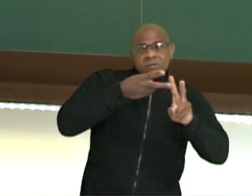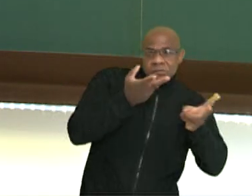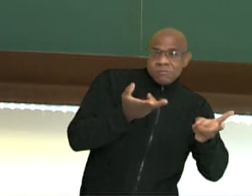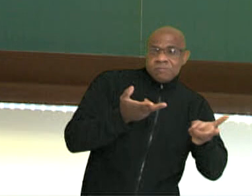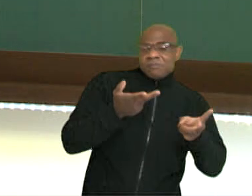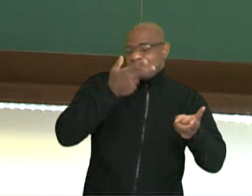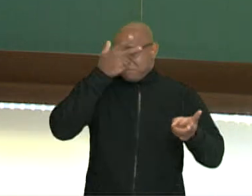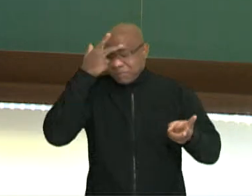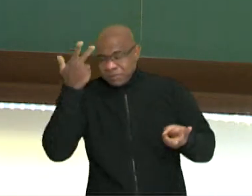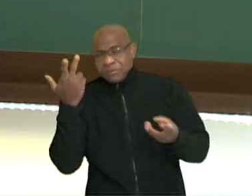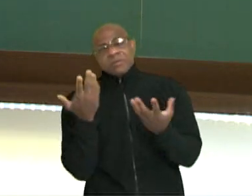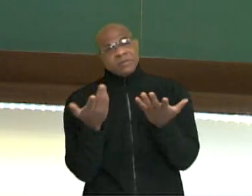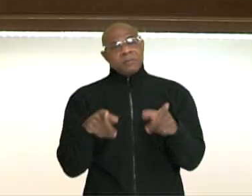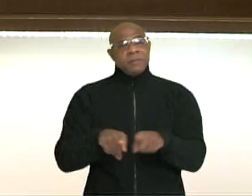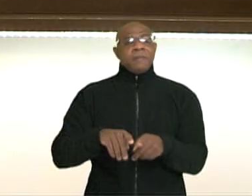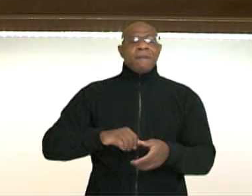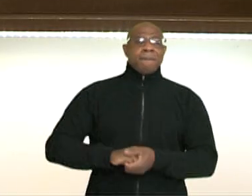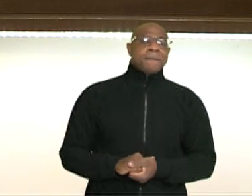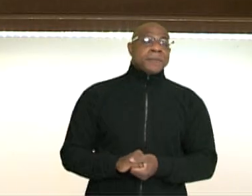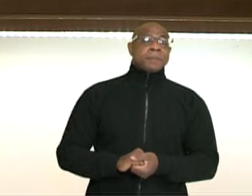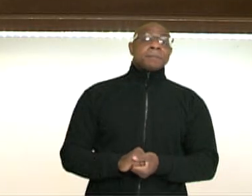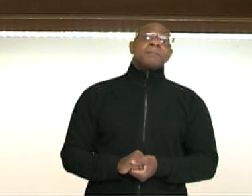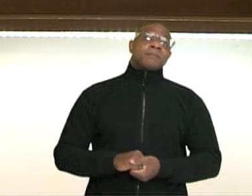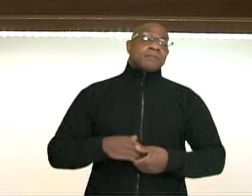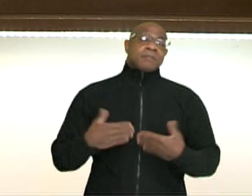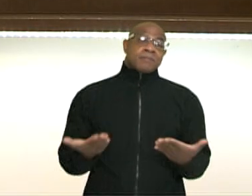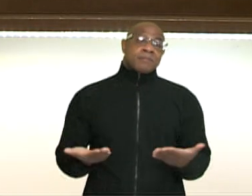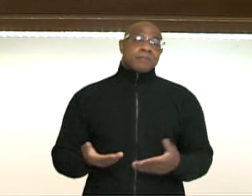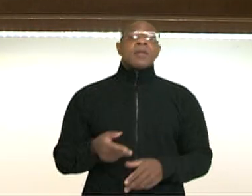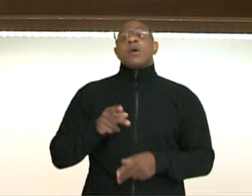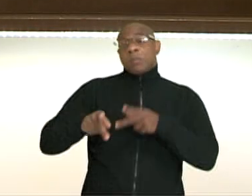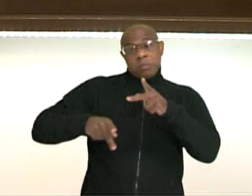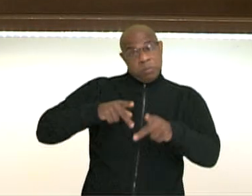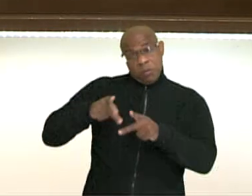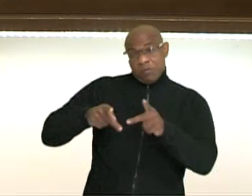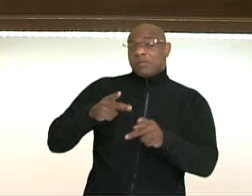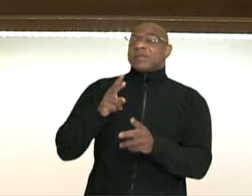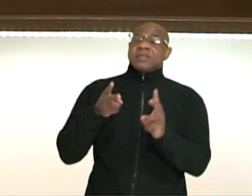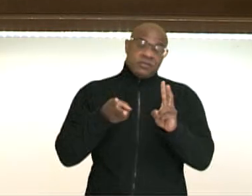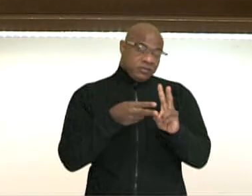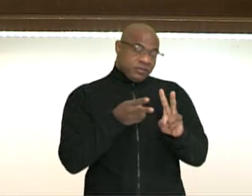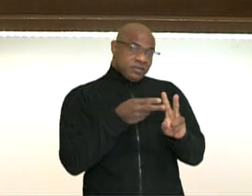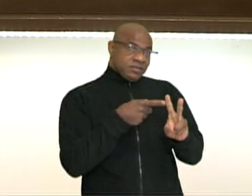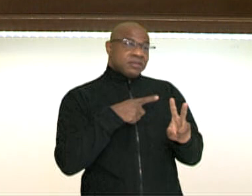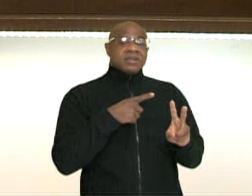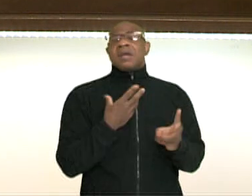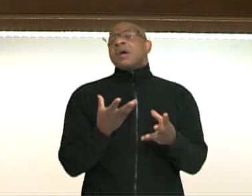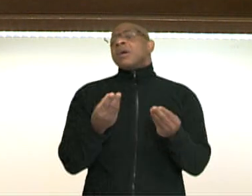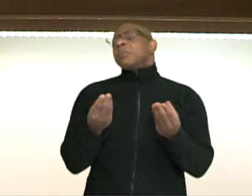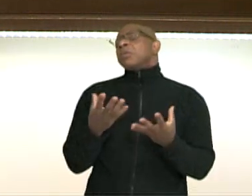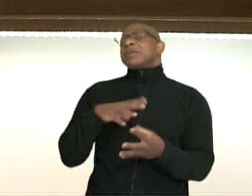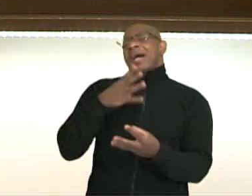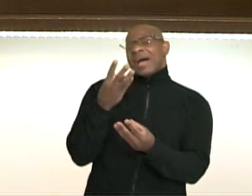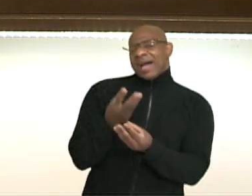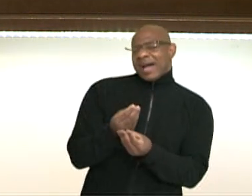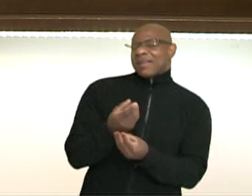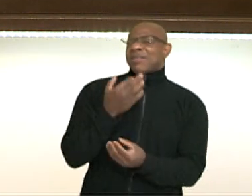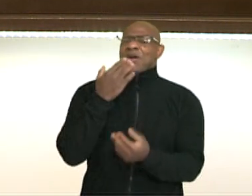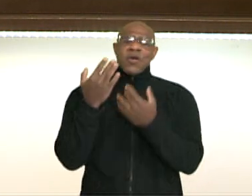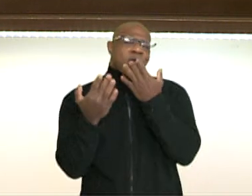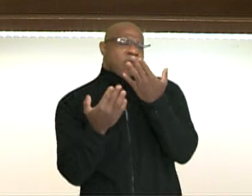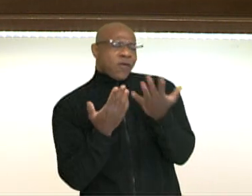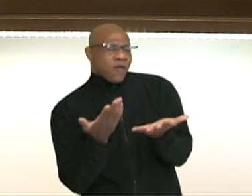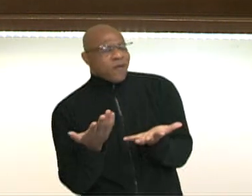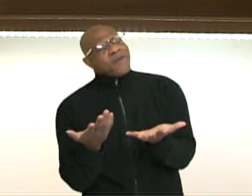lúdico presente. E nossos povos indígenas também estão cheios de arte, cheios de cores, de histórias,